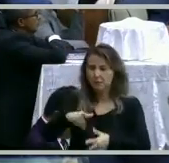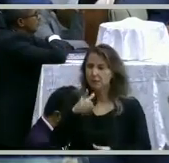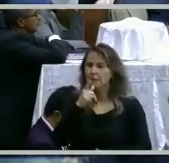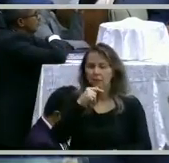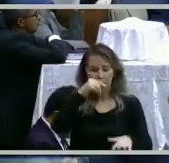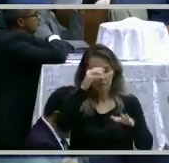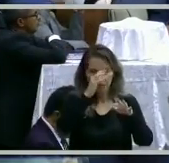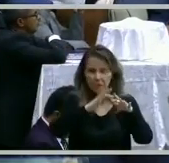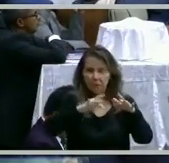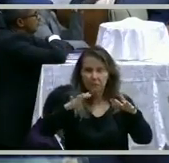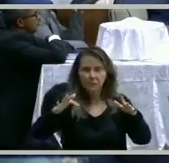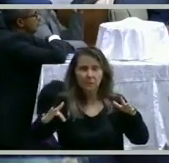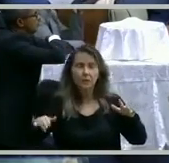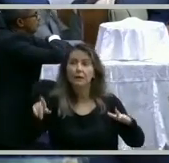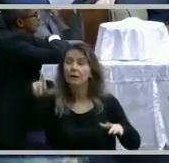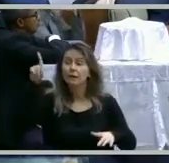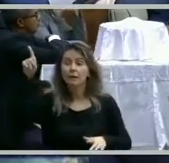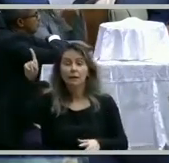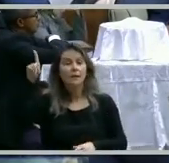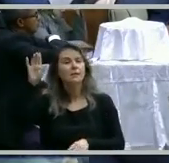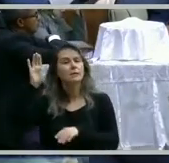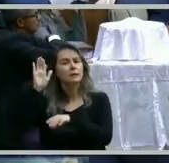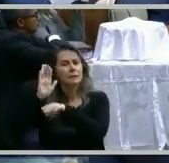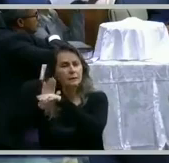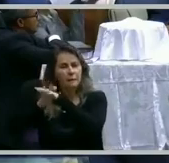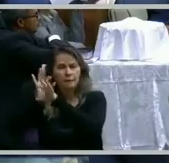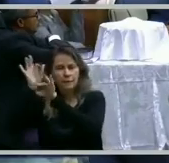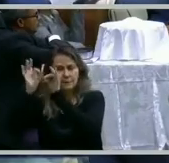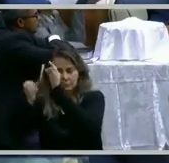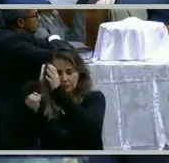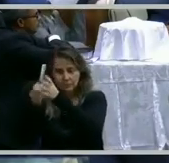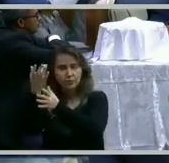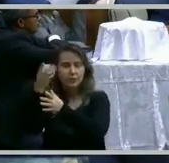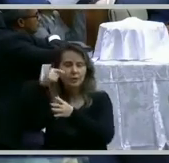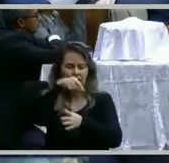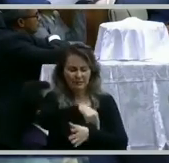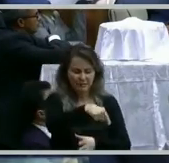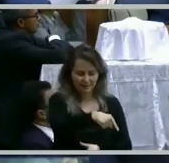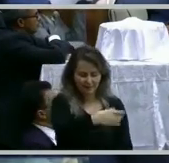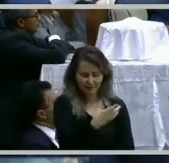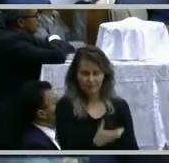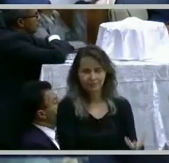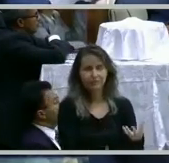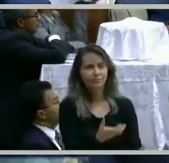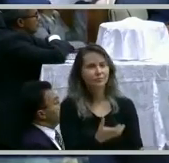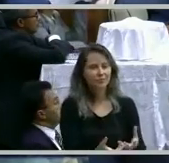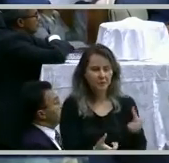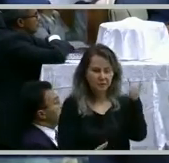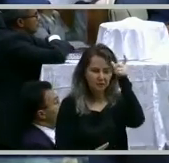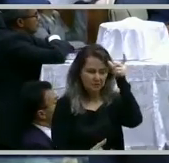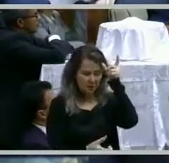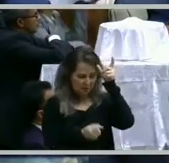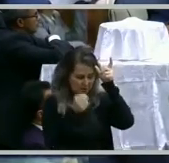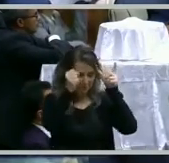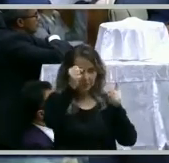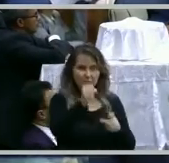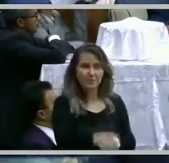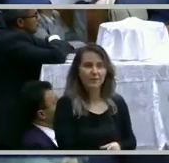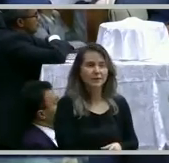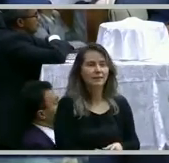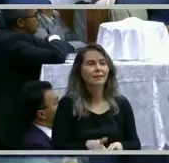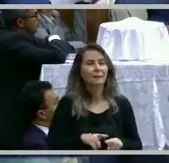sideral, ele fez até o inferno para colocar o diabo e a besta fera lá, mas ele também fez as